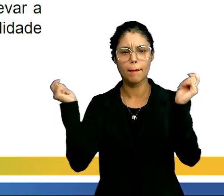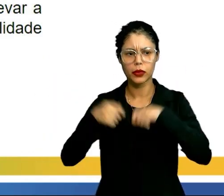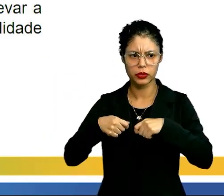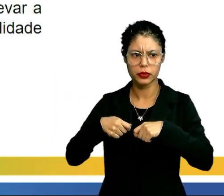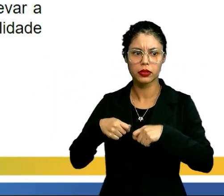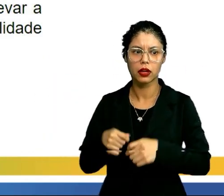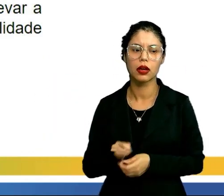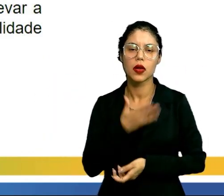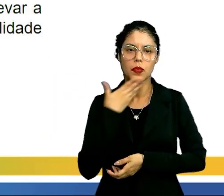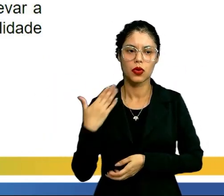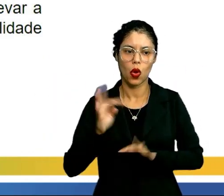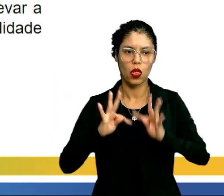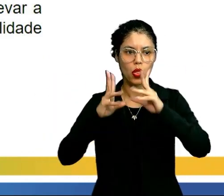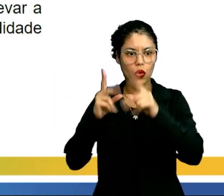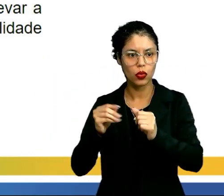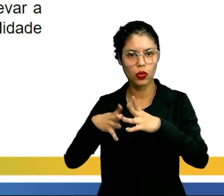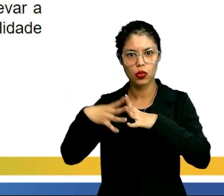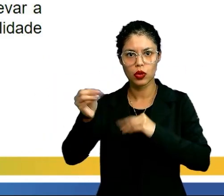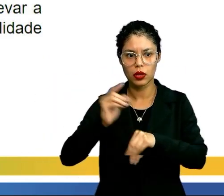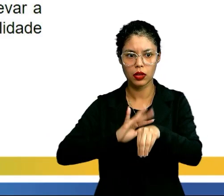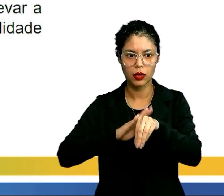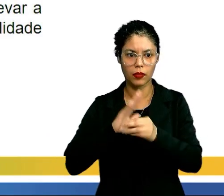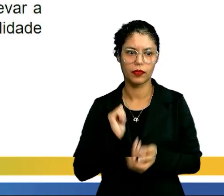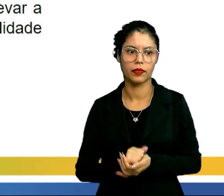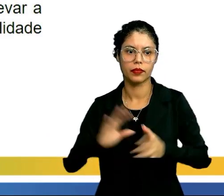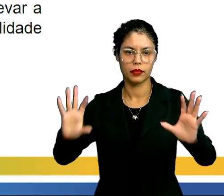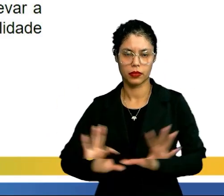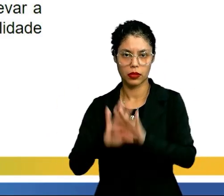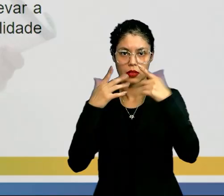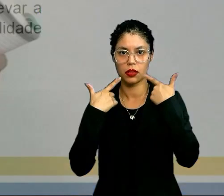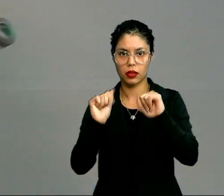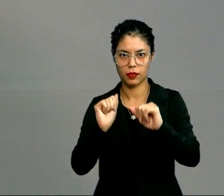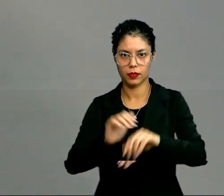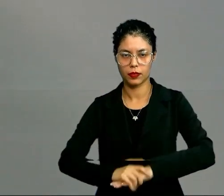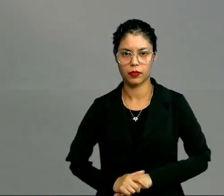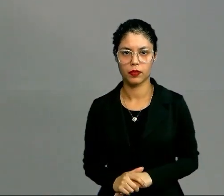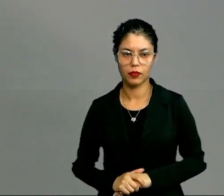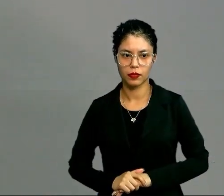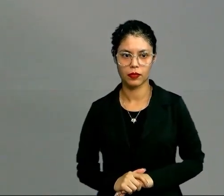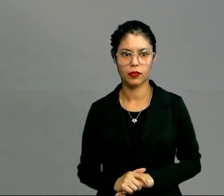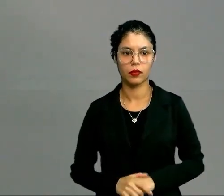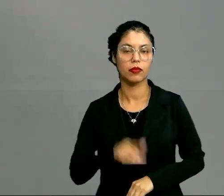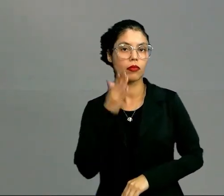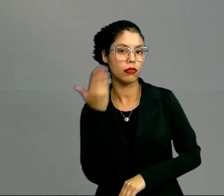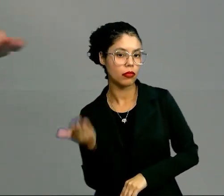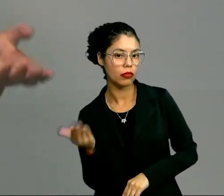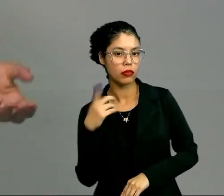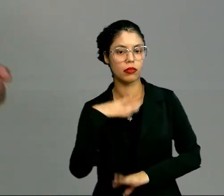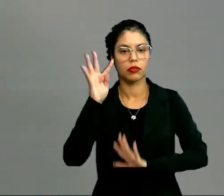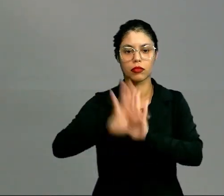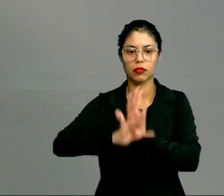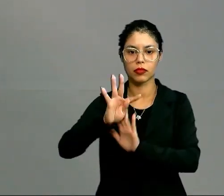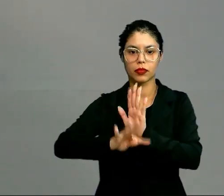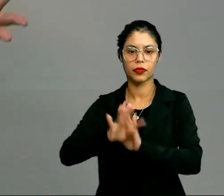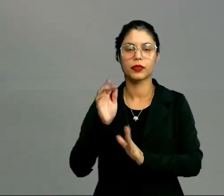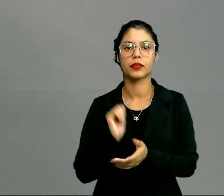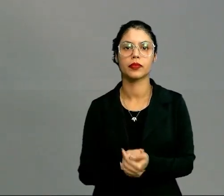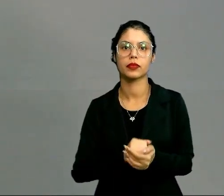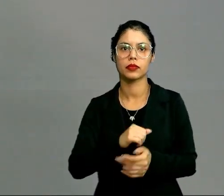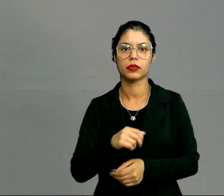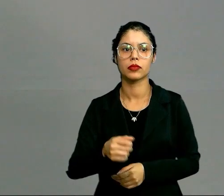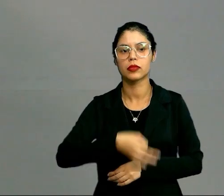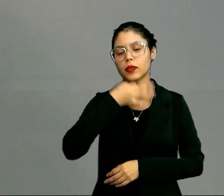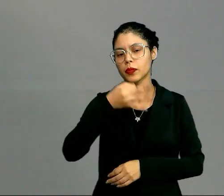possibilidade de curar todos os males relacionados à linguagem. Nós temos aqui um texto dissertativo, né? Ele